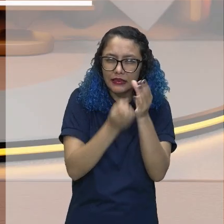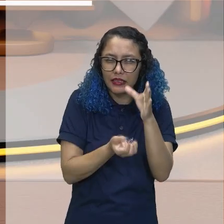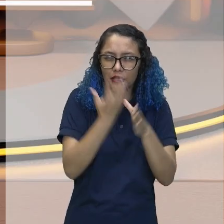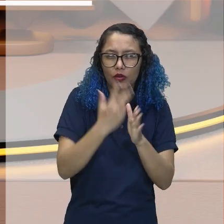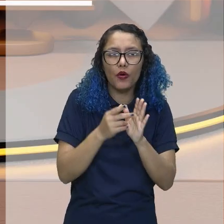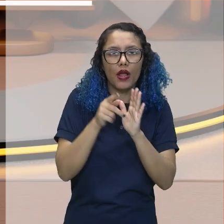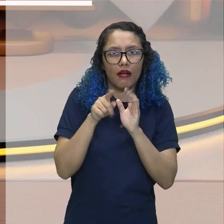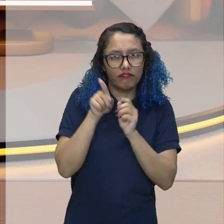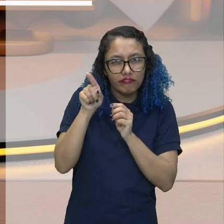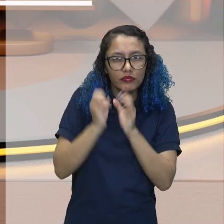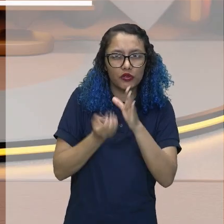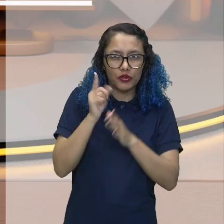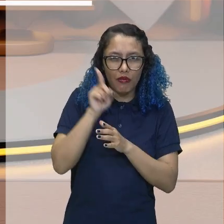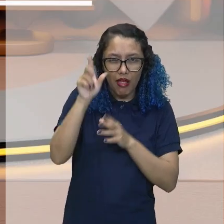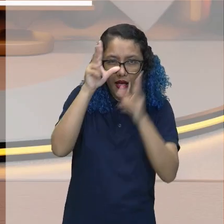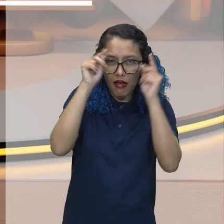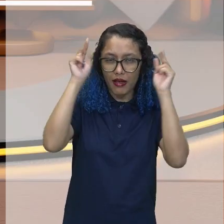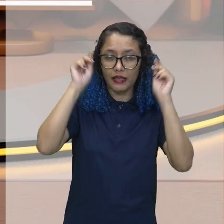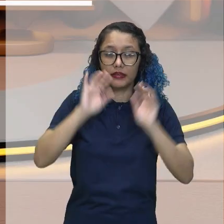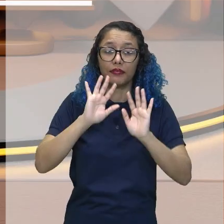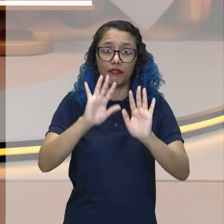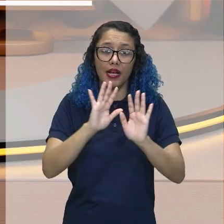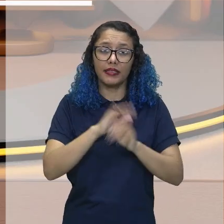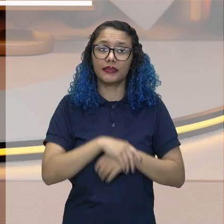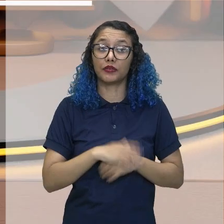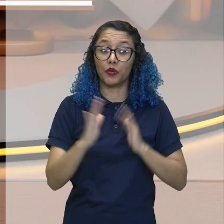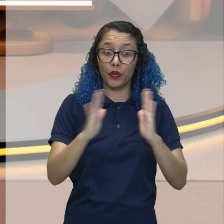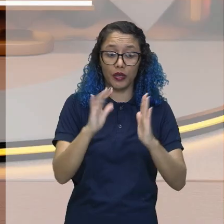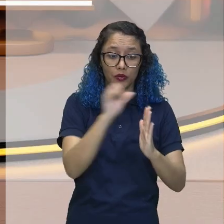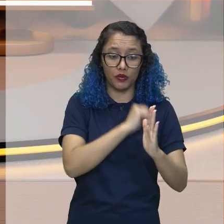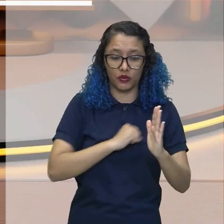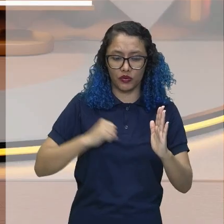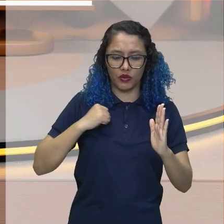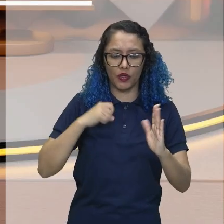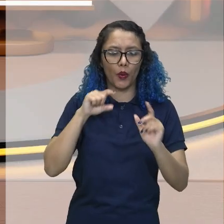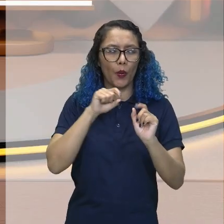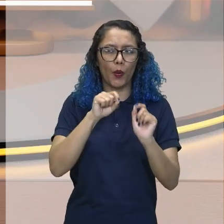Antiga. Depois, quando chega em Sócrates, aí Sócrates